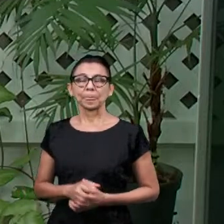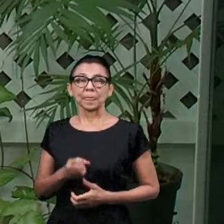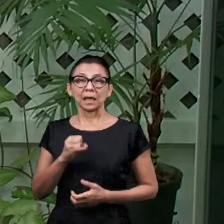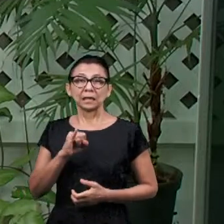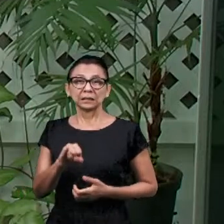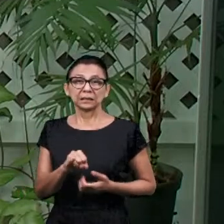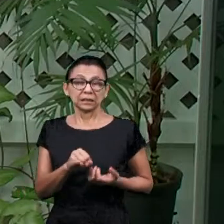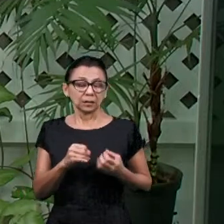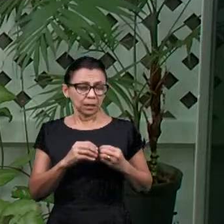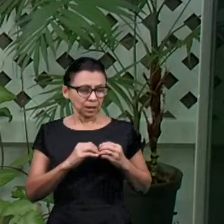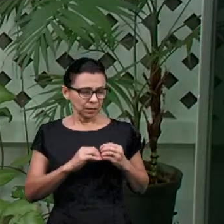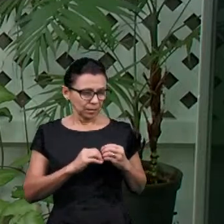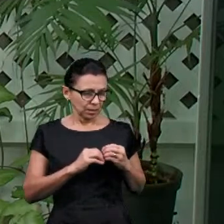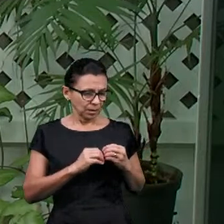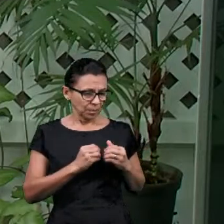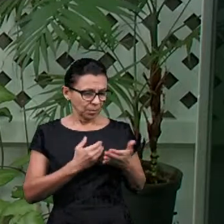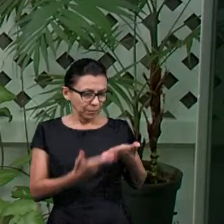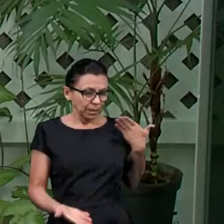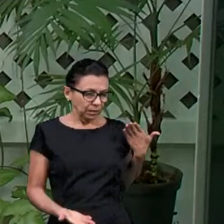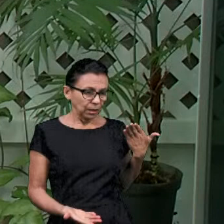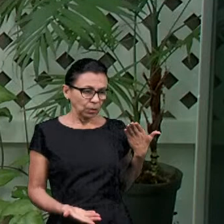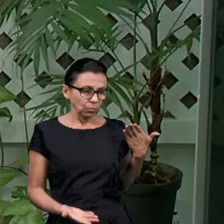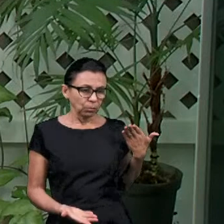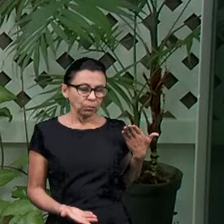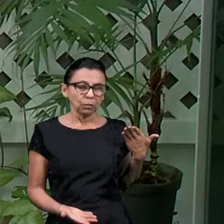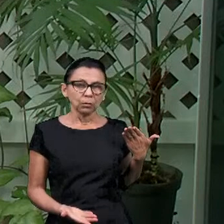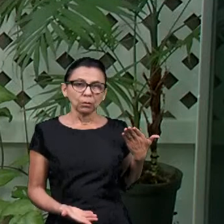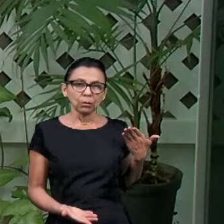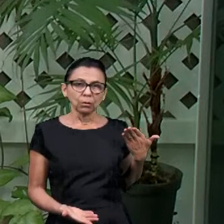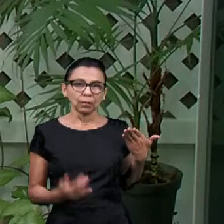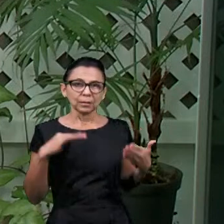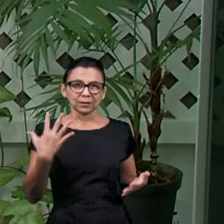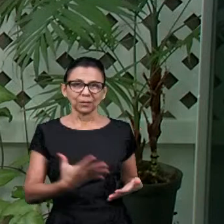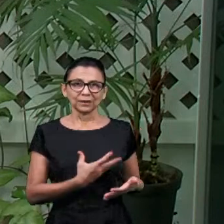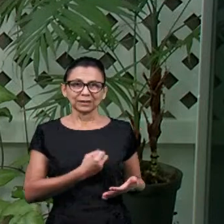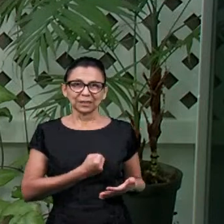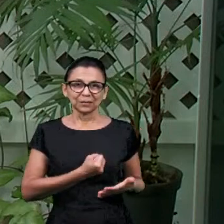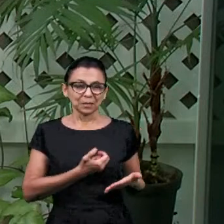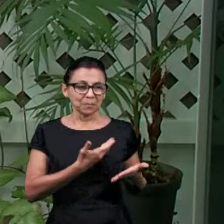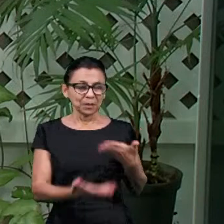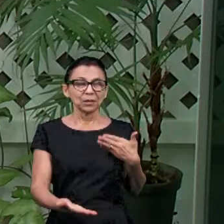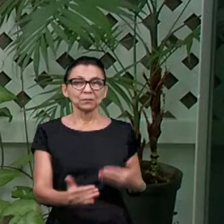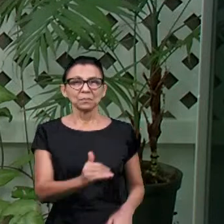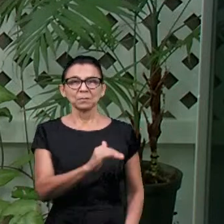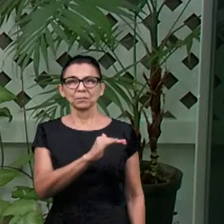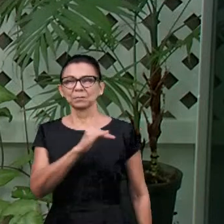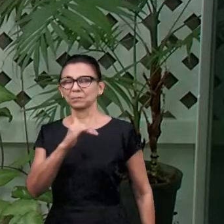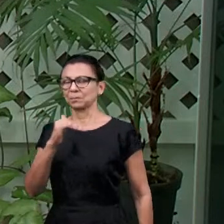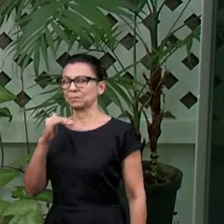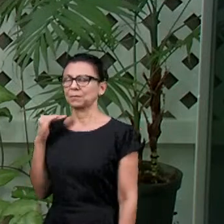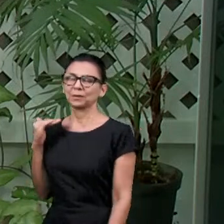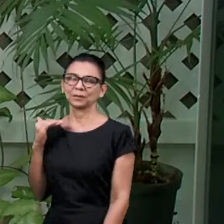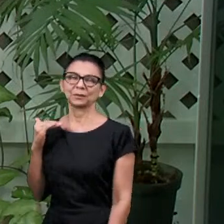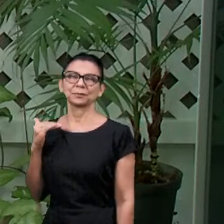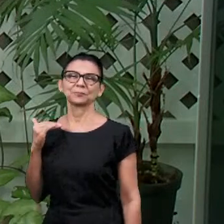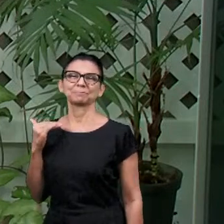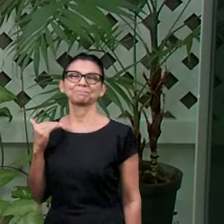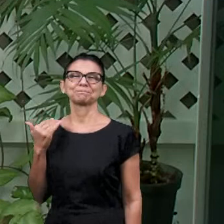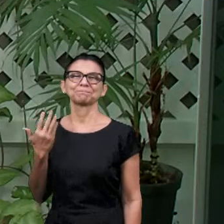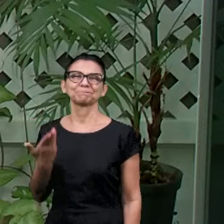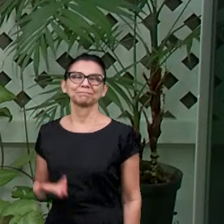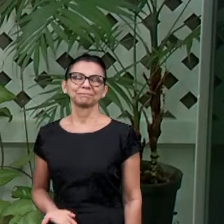coração, é porque você morreu. Você está morto. Porque deixou que